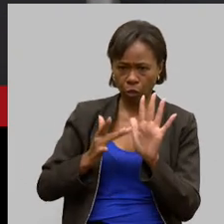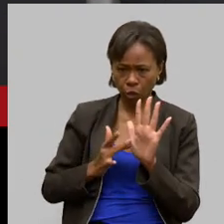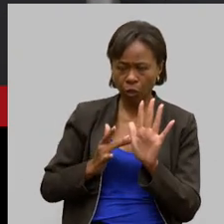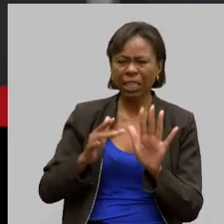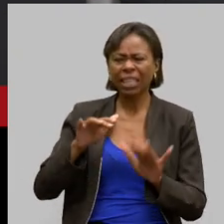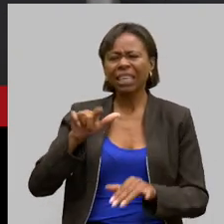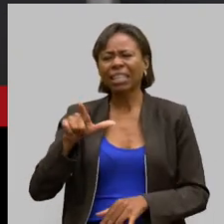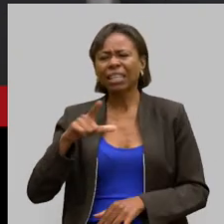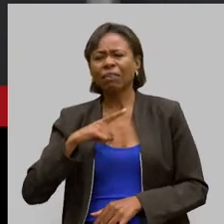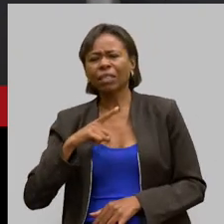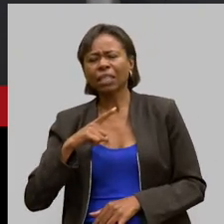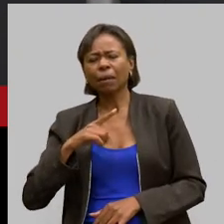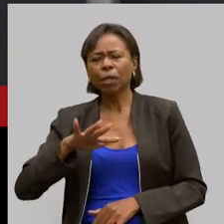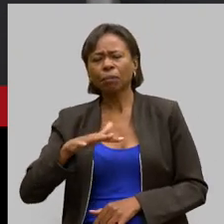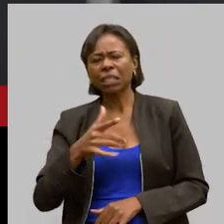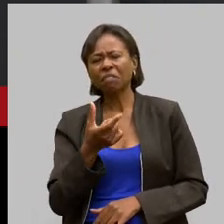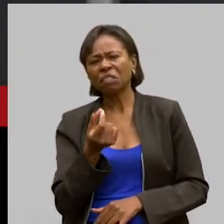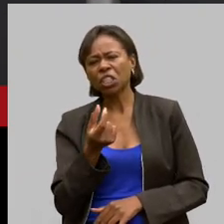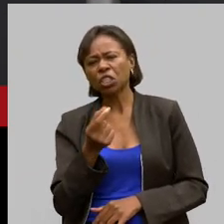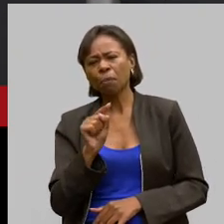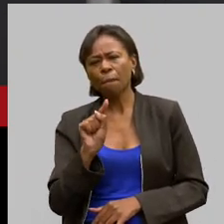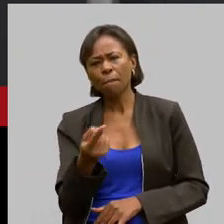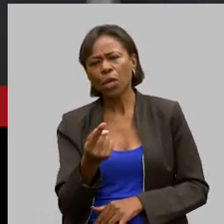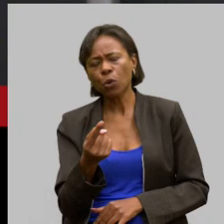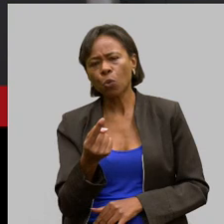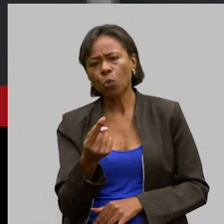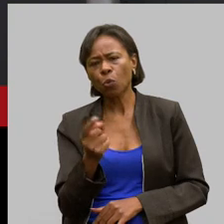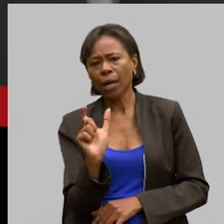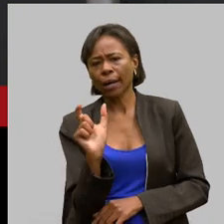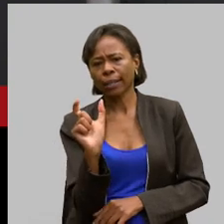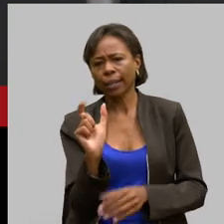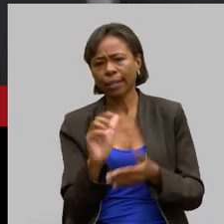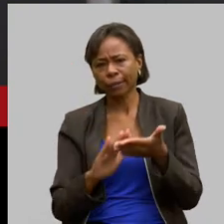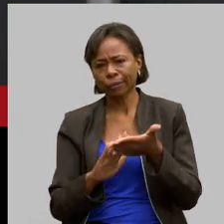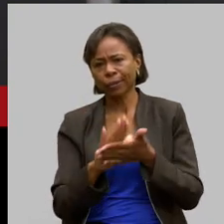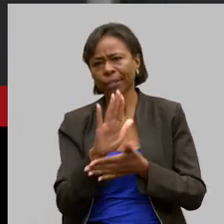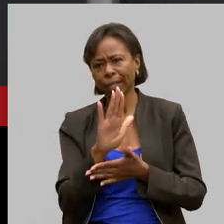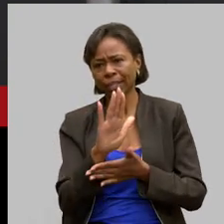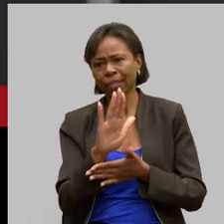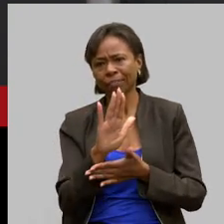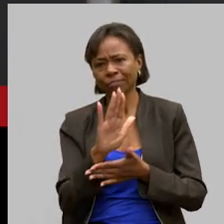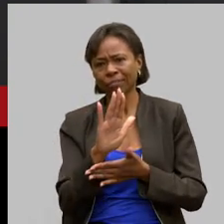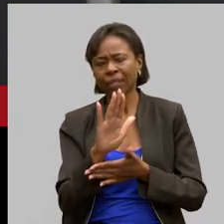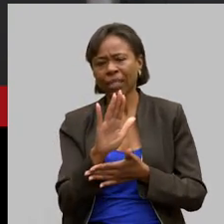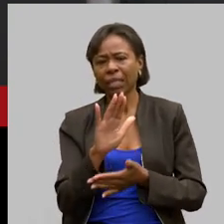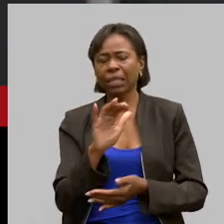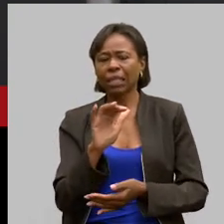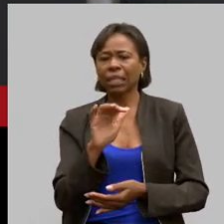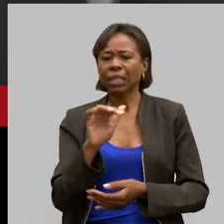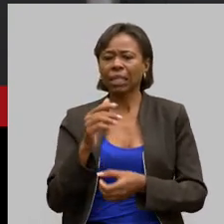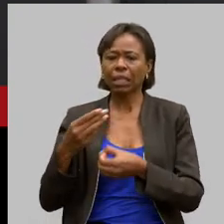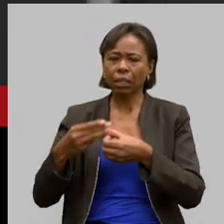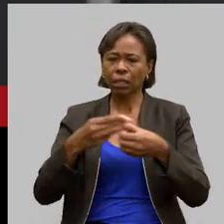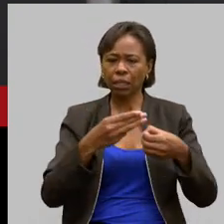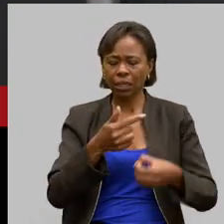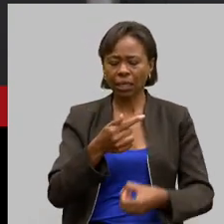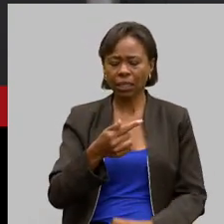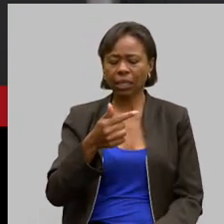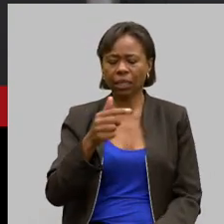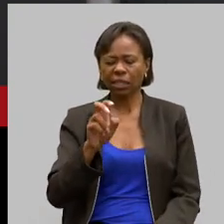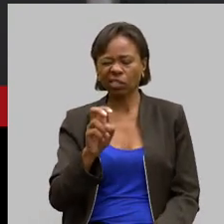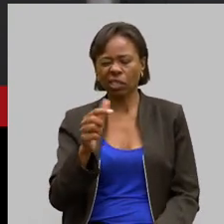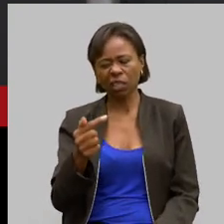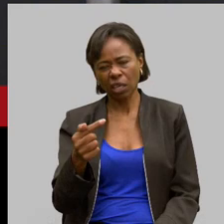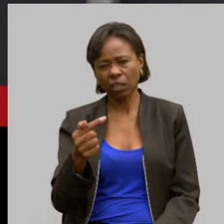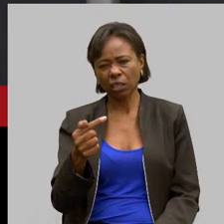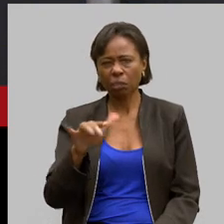de 20.000 e poucas carteirinhas foram emitidas em 757 municípios isso dá aí cerca